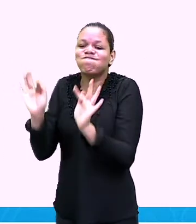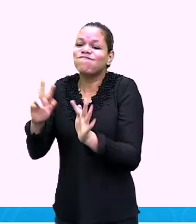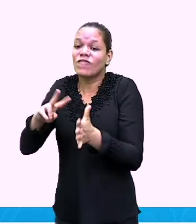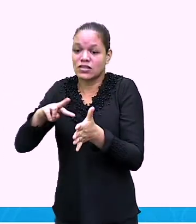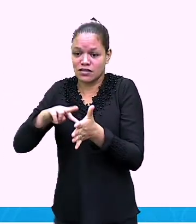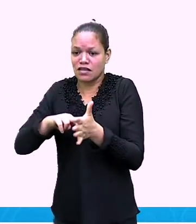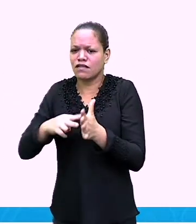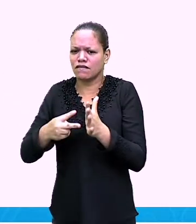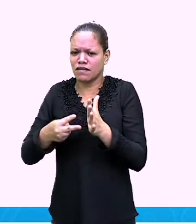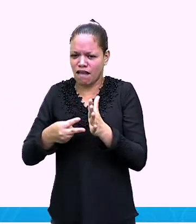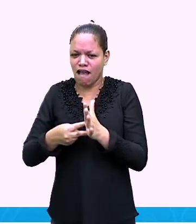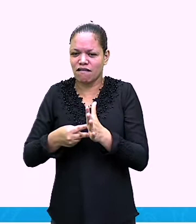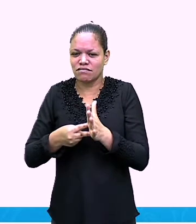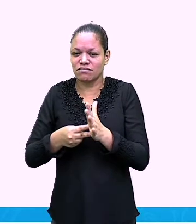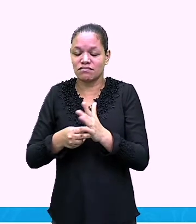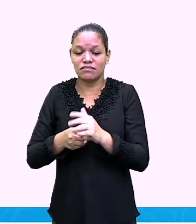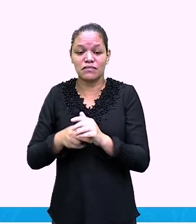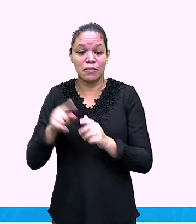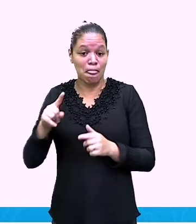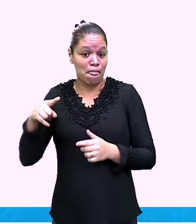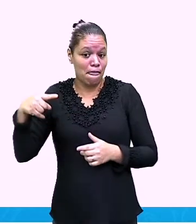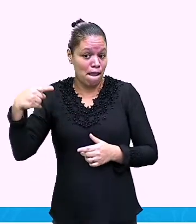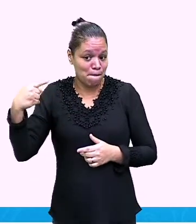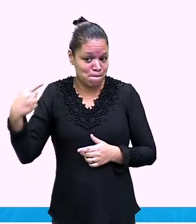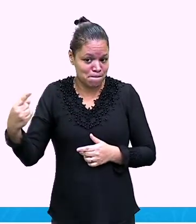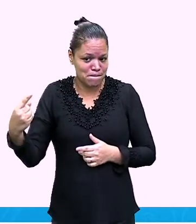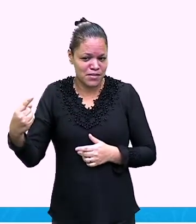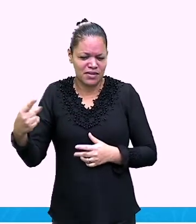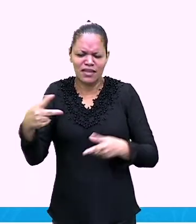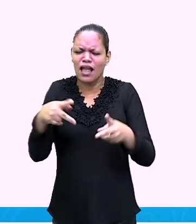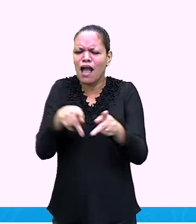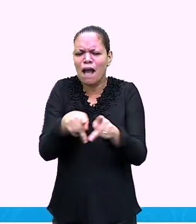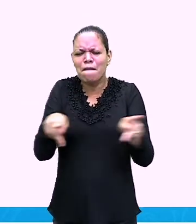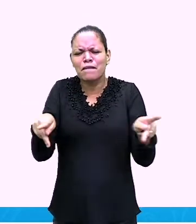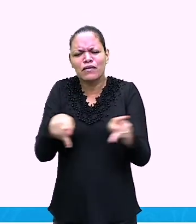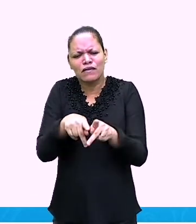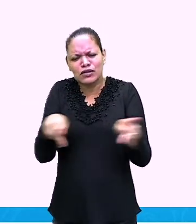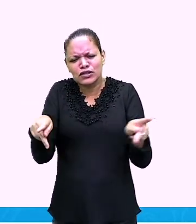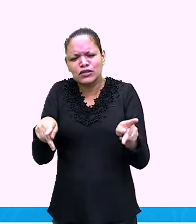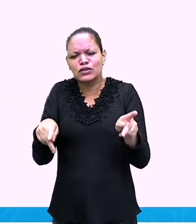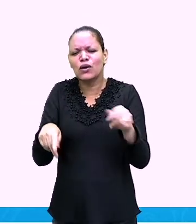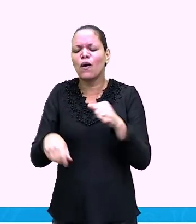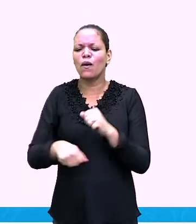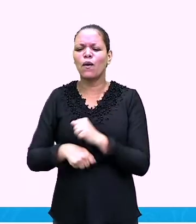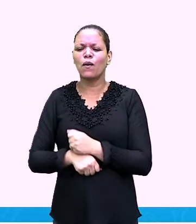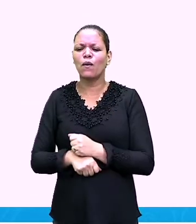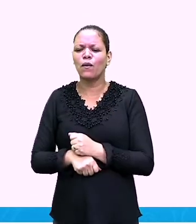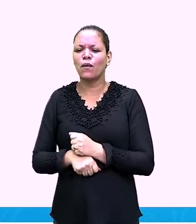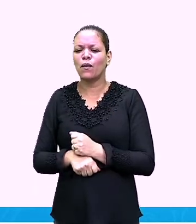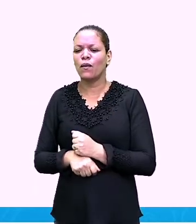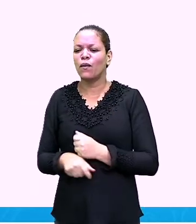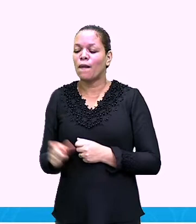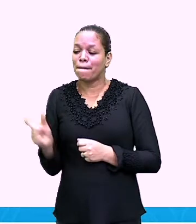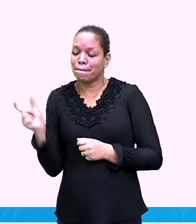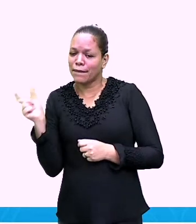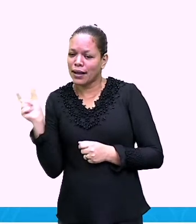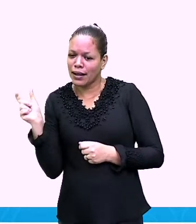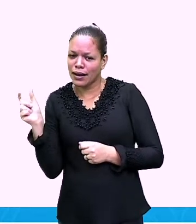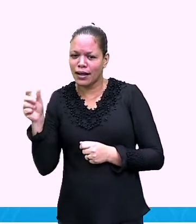gincana do quebra-cabeça, aquele monte de peças amontoadas. O que quer dizer essa palavra